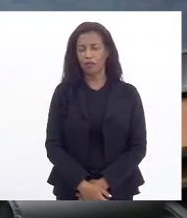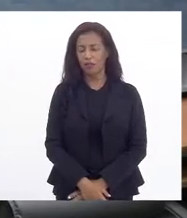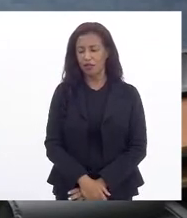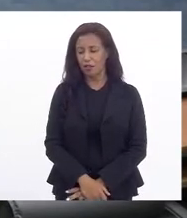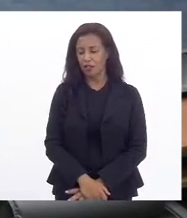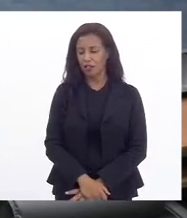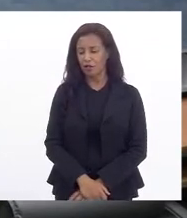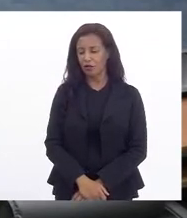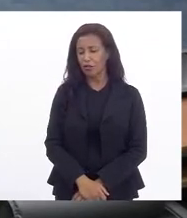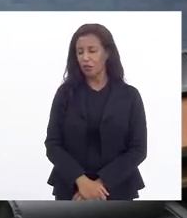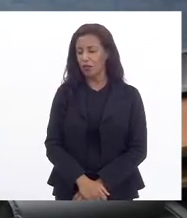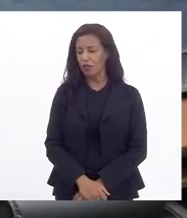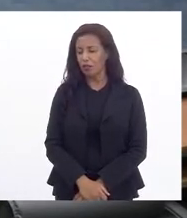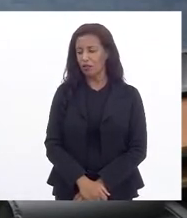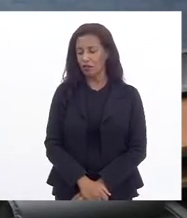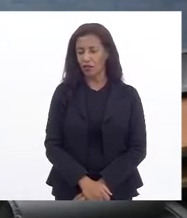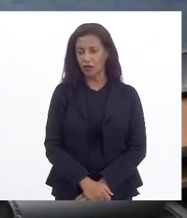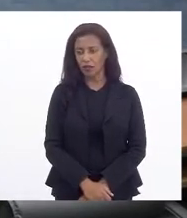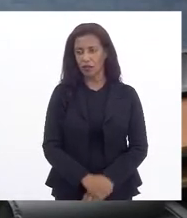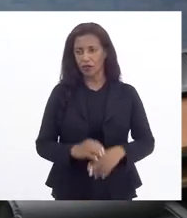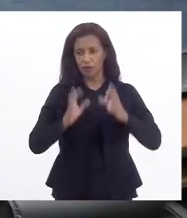E aí